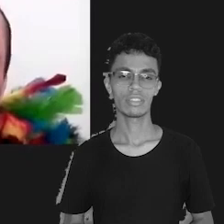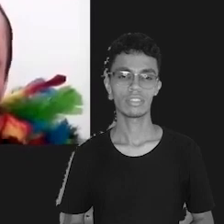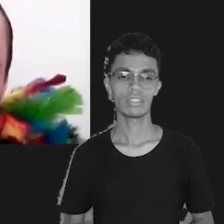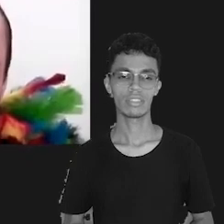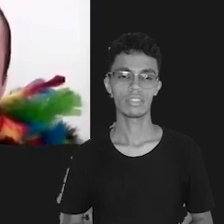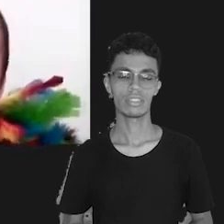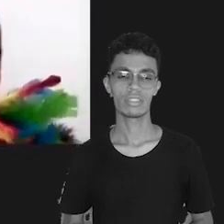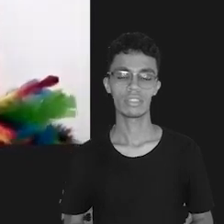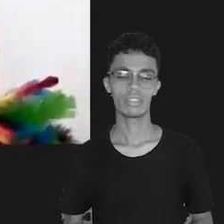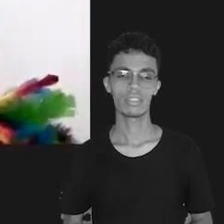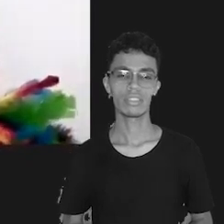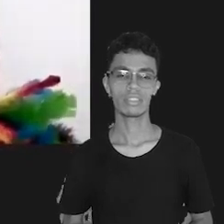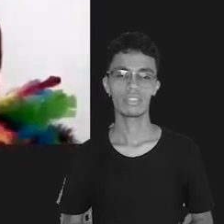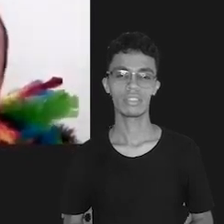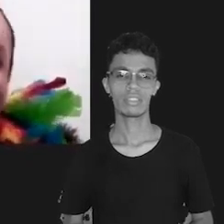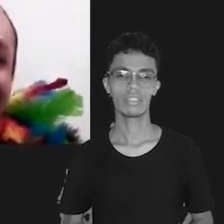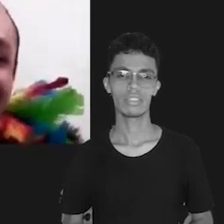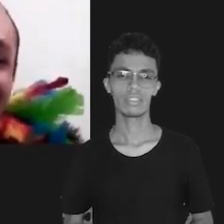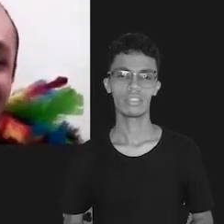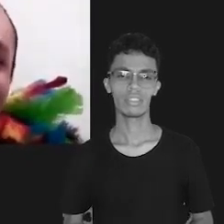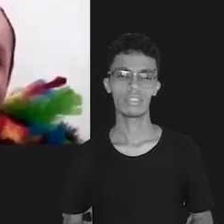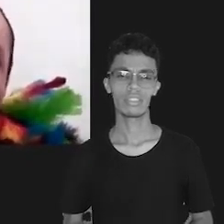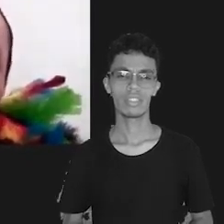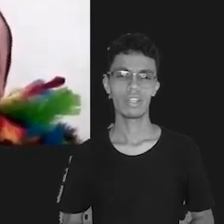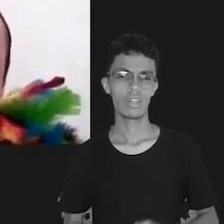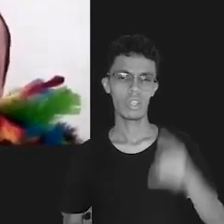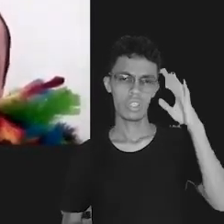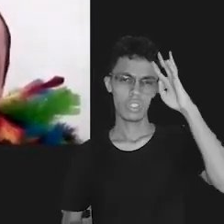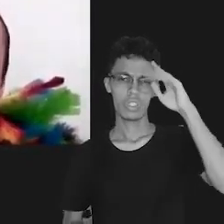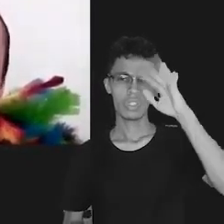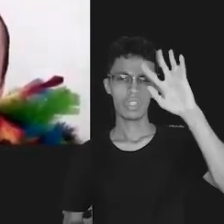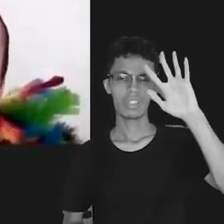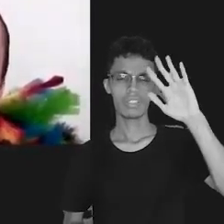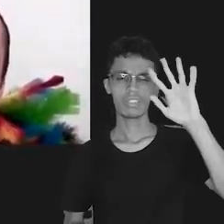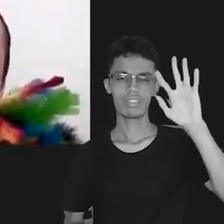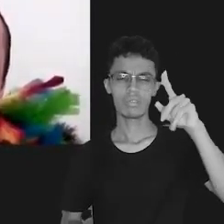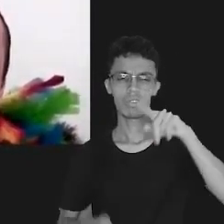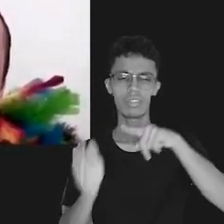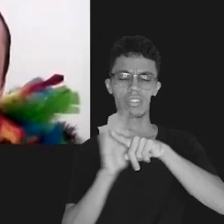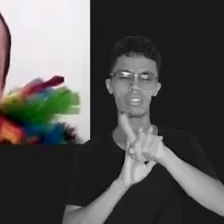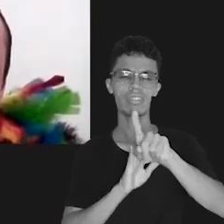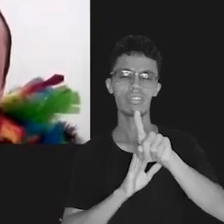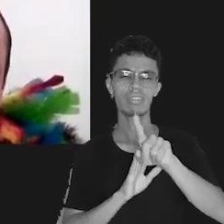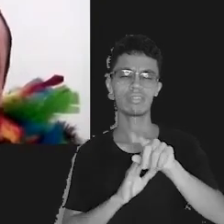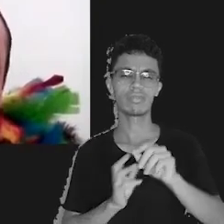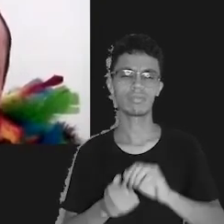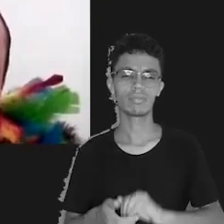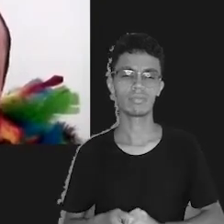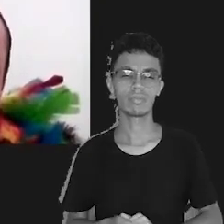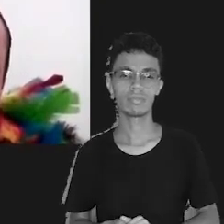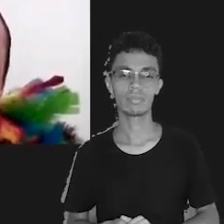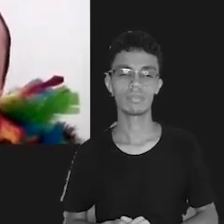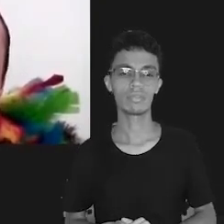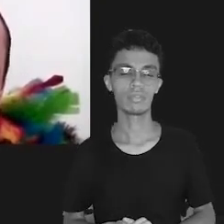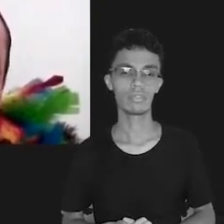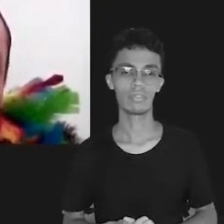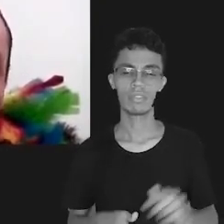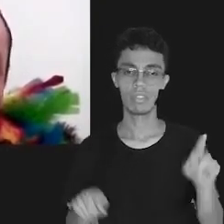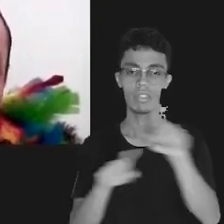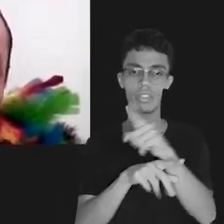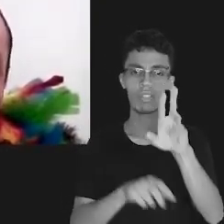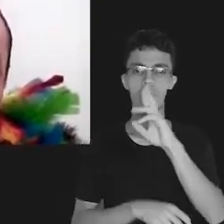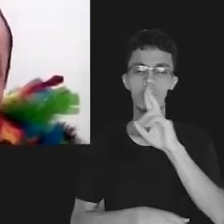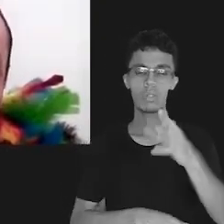um sonho, se fosse arturiano, ele está perguntando qual que é esse sonho. Então respondam aí, que eu não